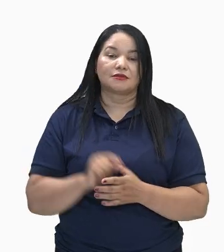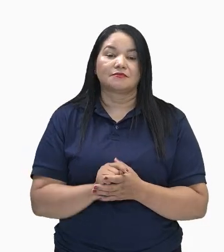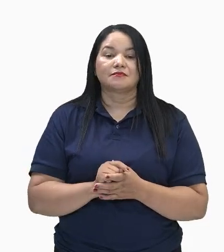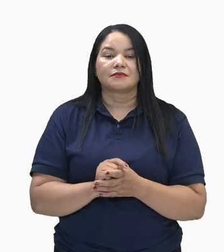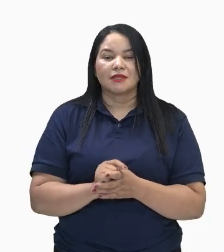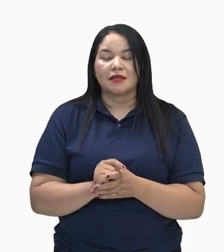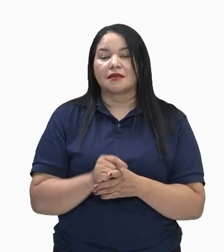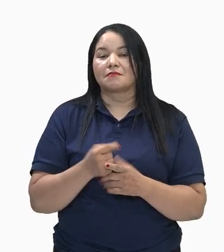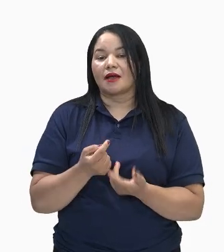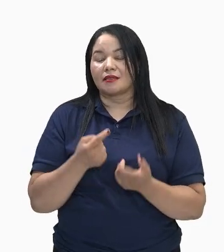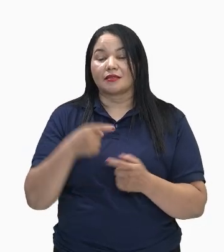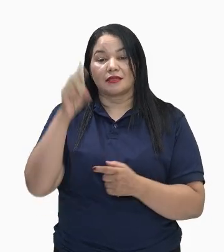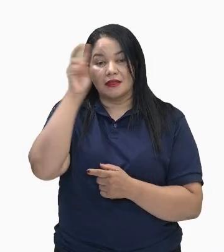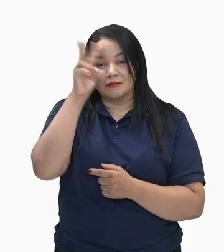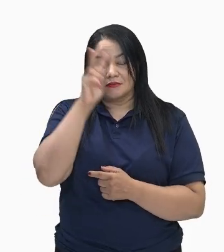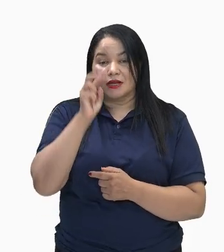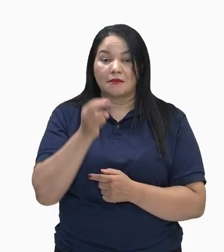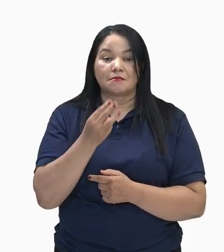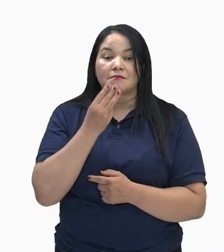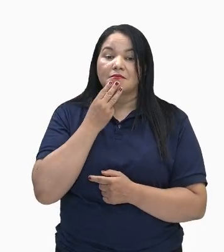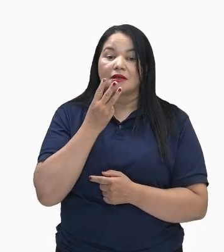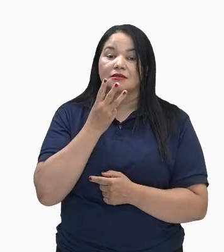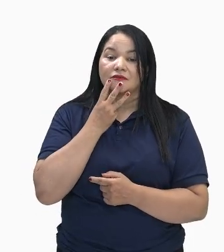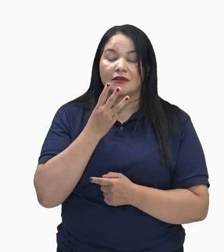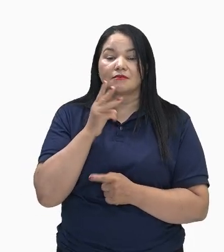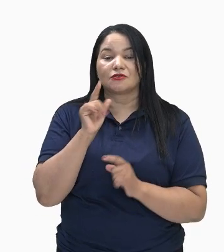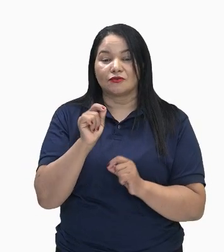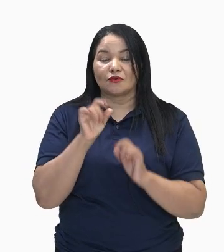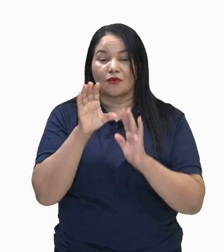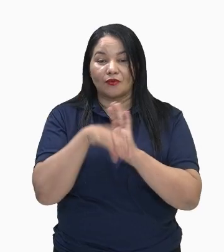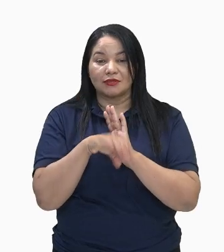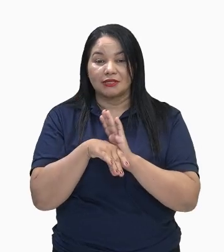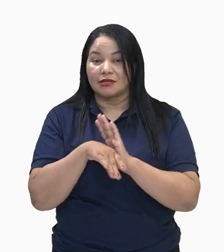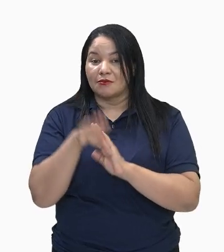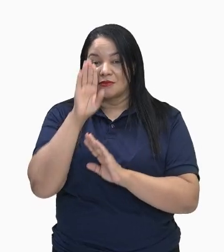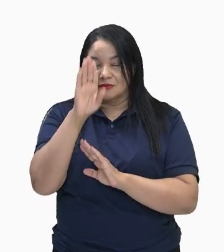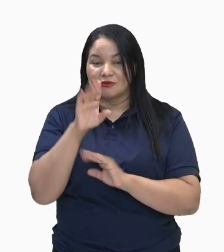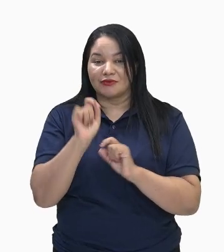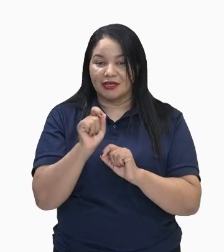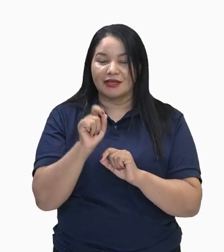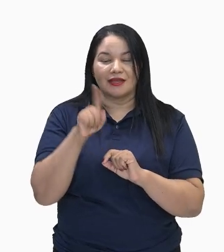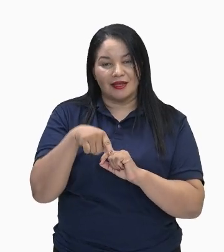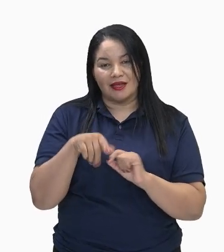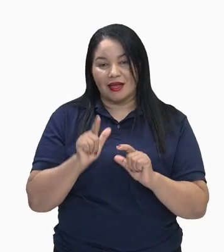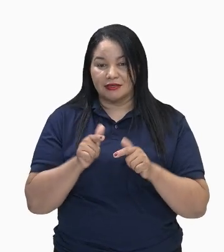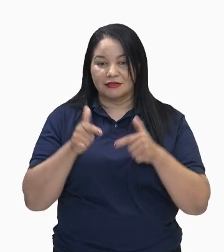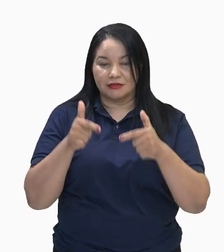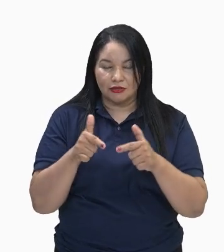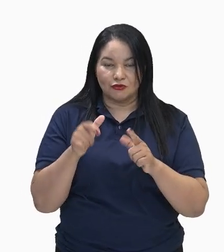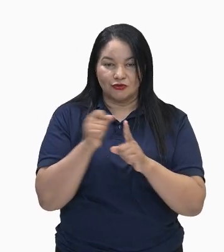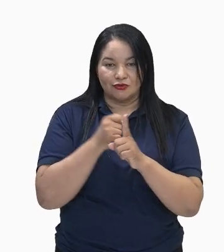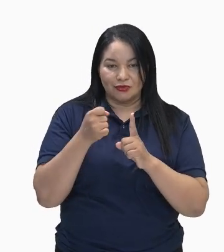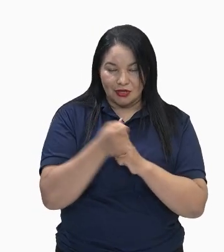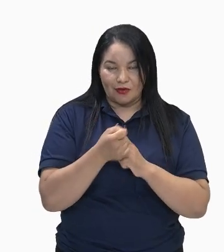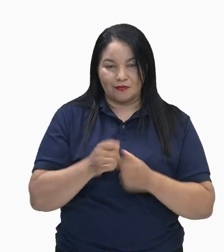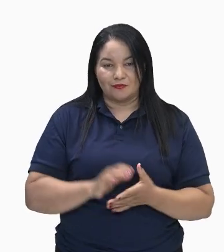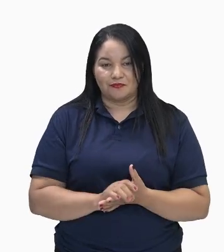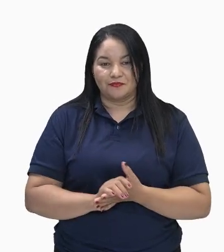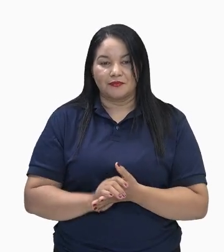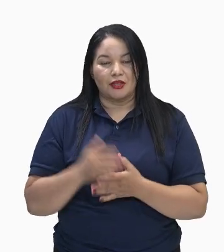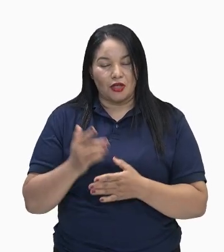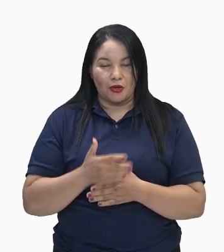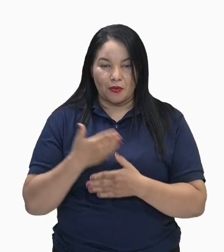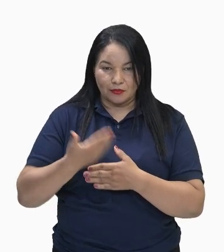de Max Weber, um conceito-chave é ação social. Dito isso, nós passamos para